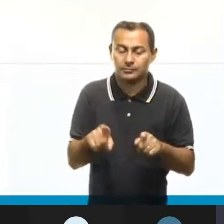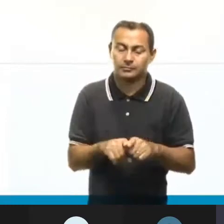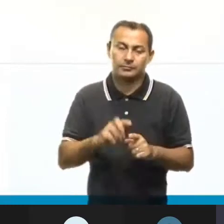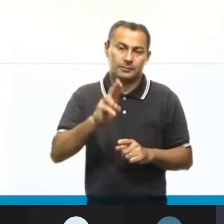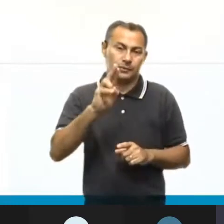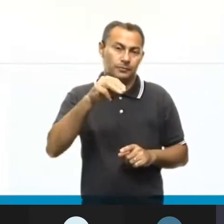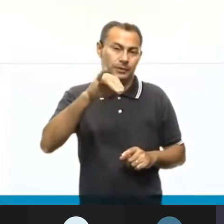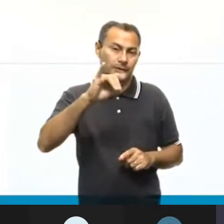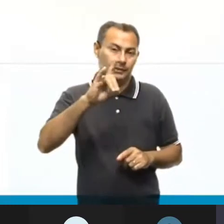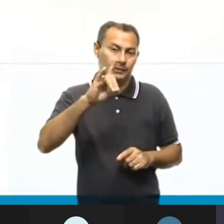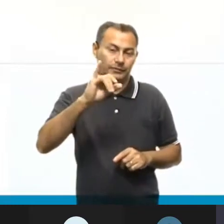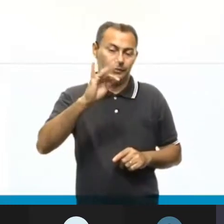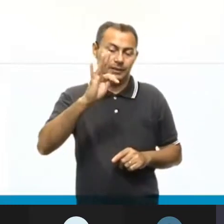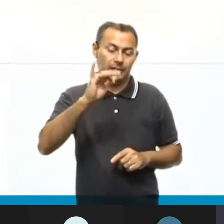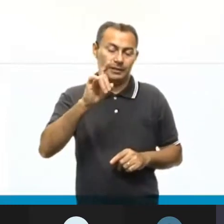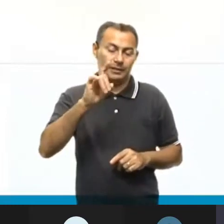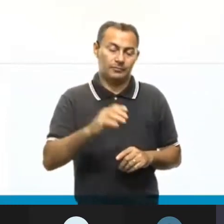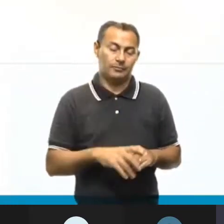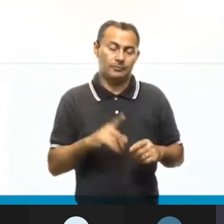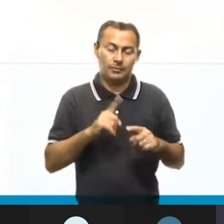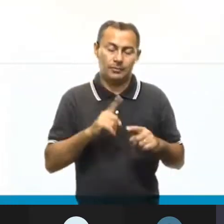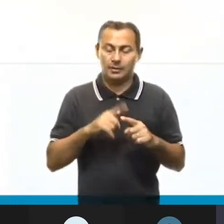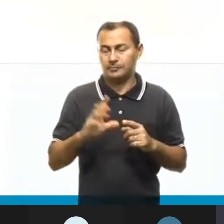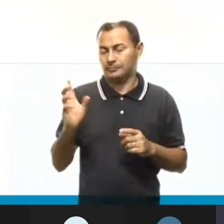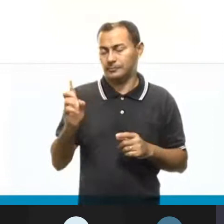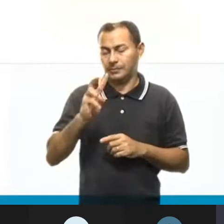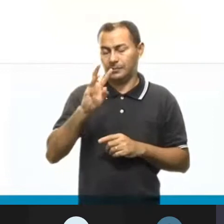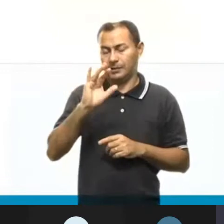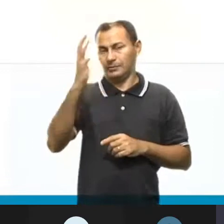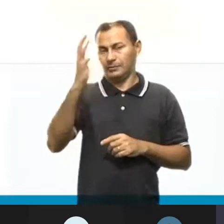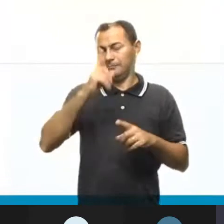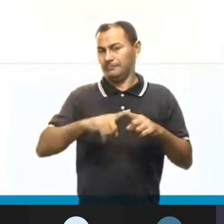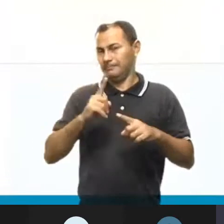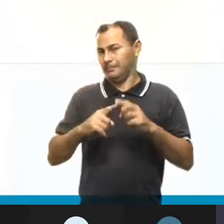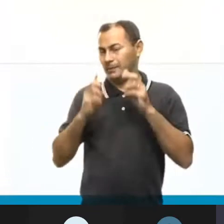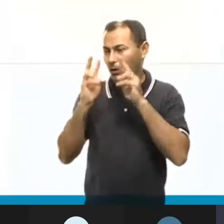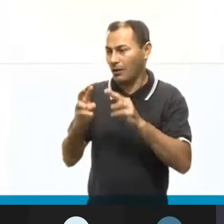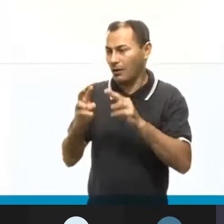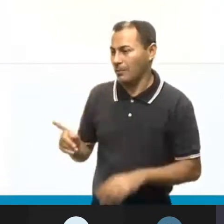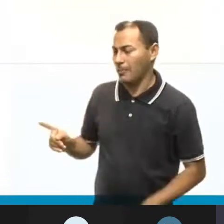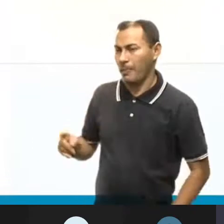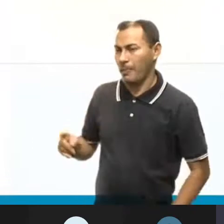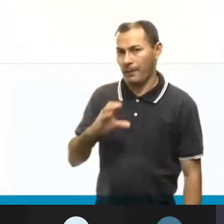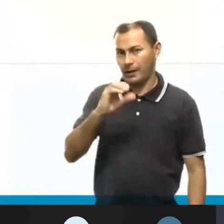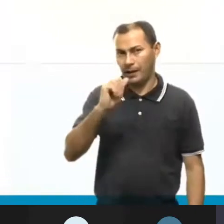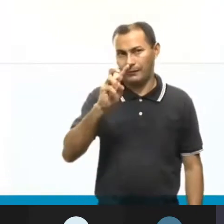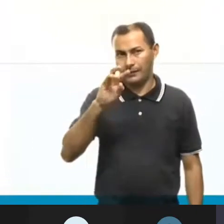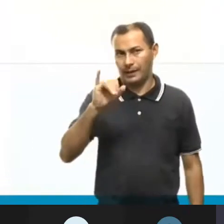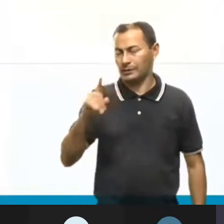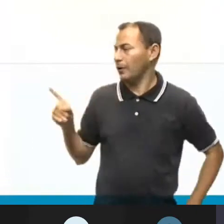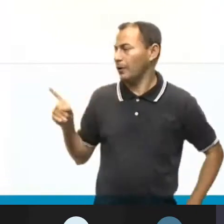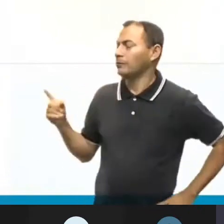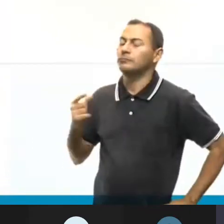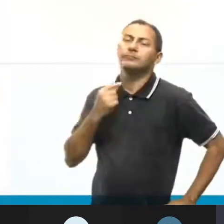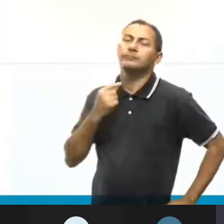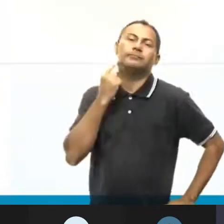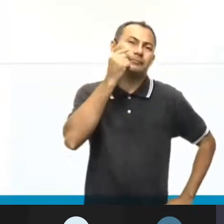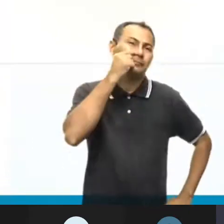e umidificado, né? Por que que isso daí vai acontecer? Se a gente olhar aqui a cavidade nasal, nós